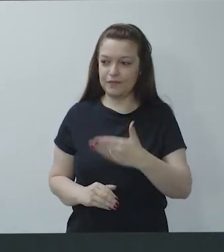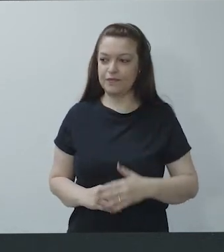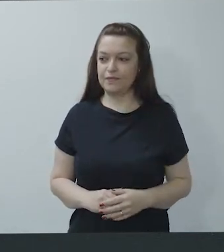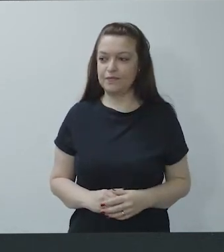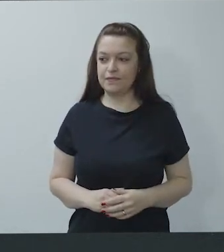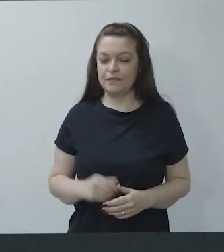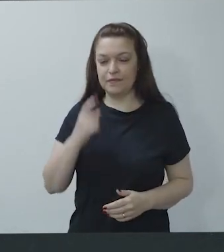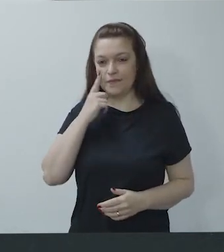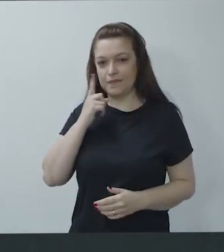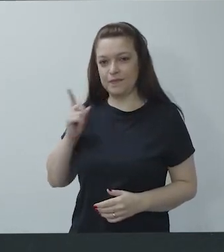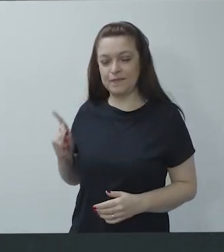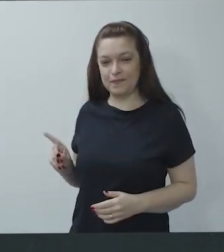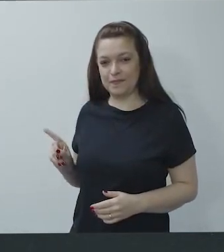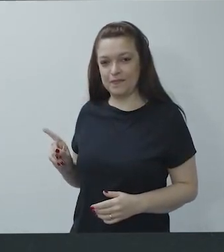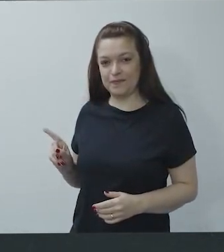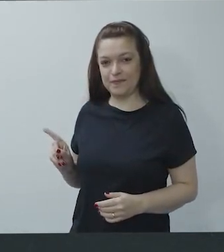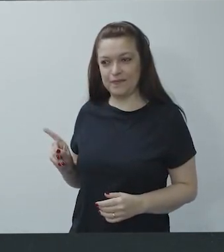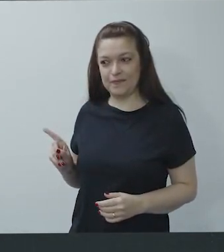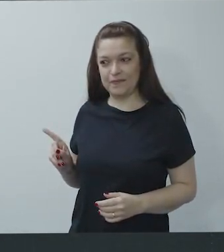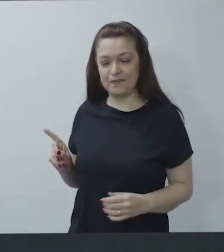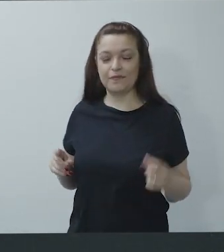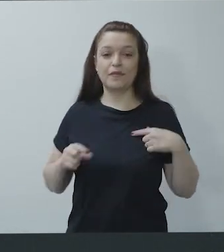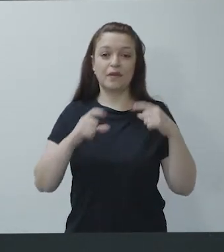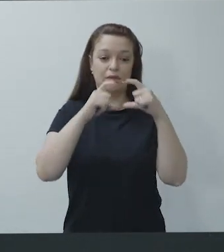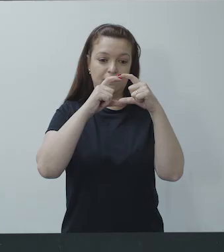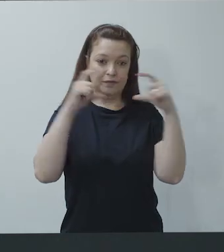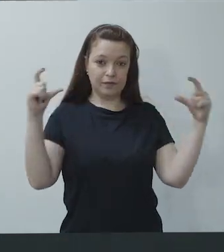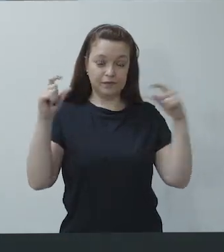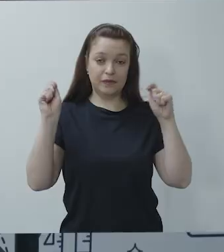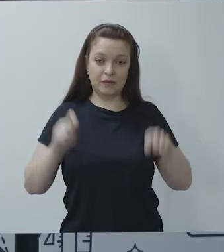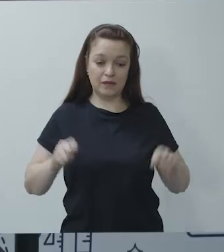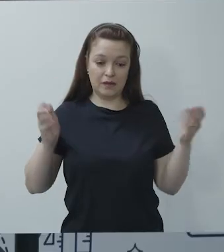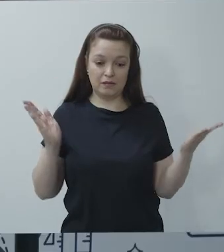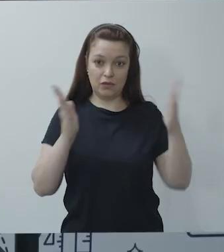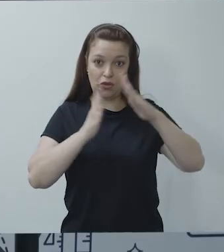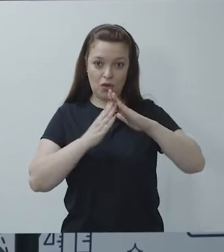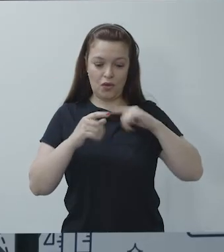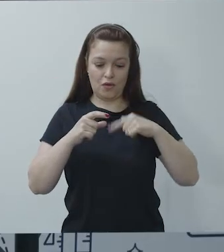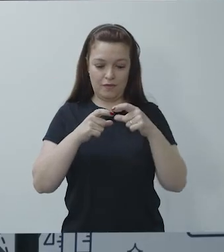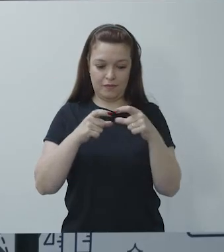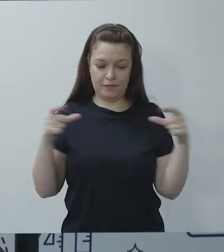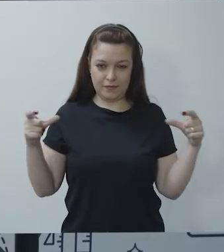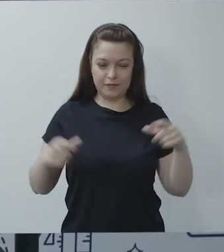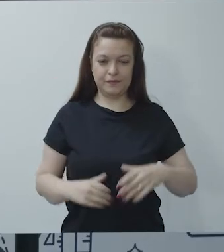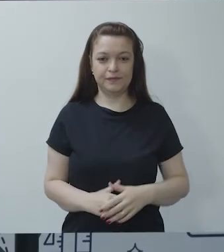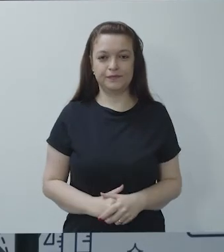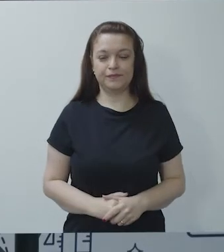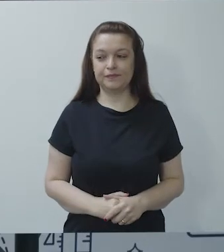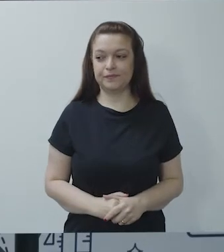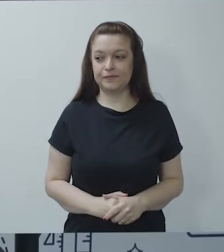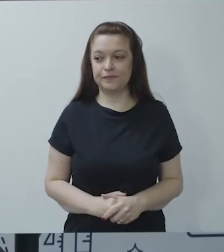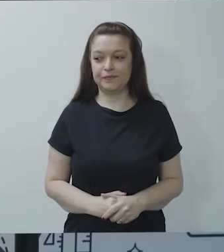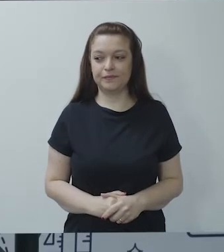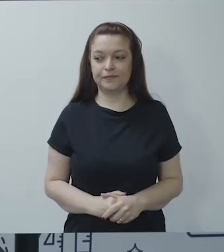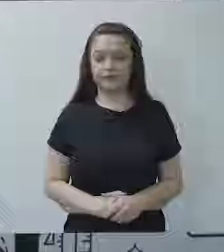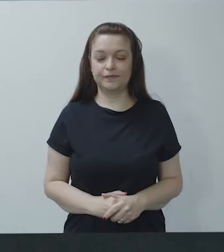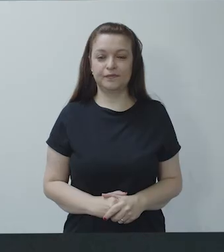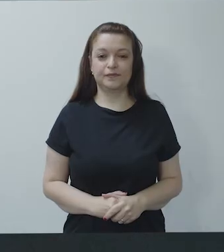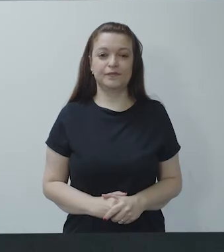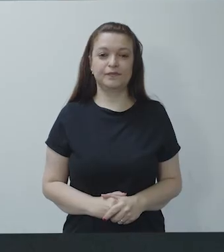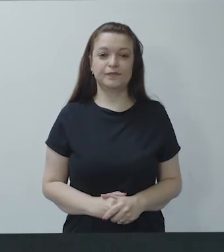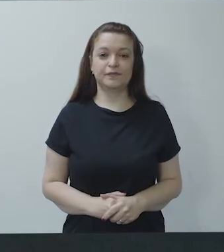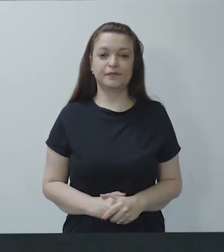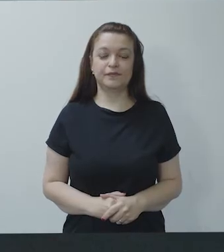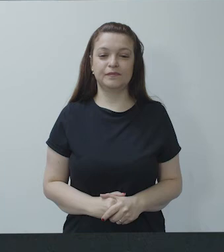A professora tá cortando aqui. Agora, nós vamos dobrar ao meio essa folha.